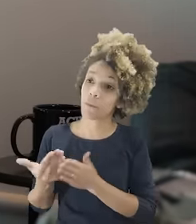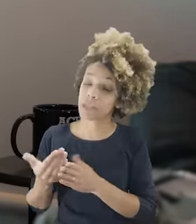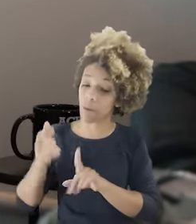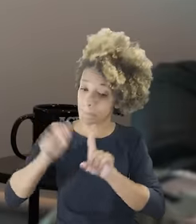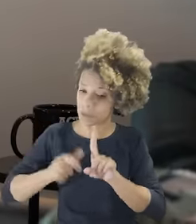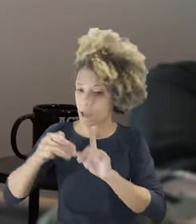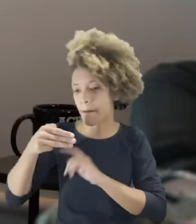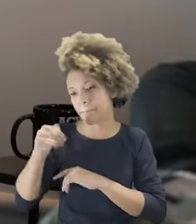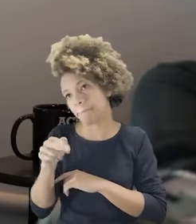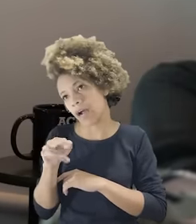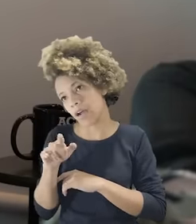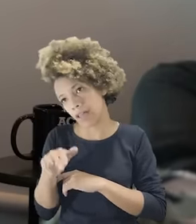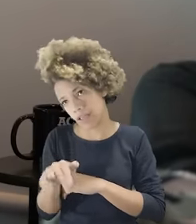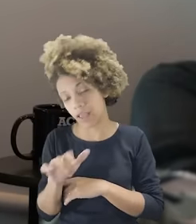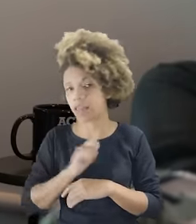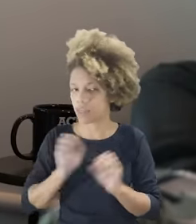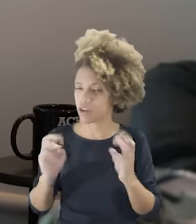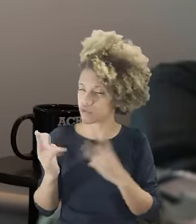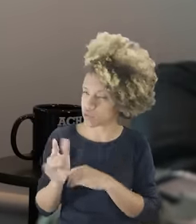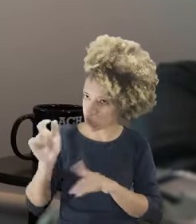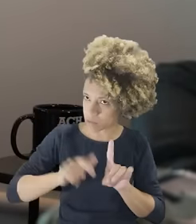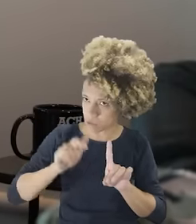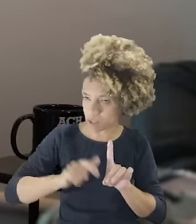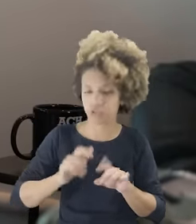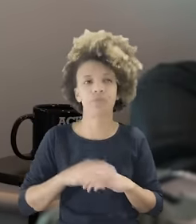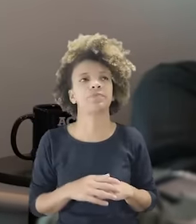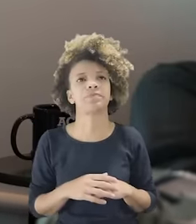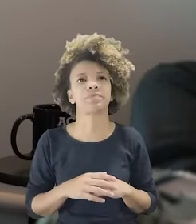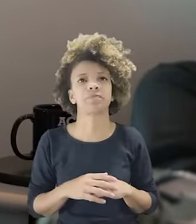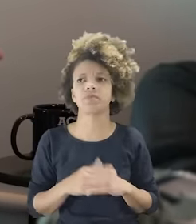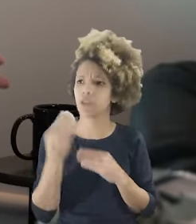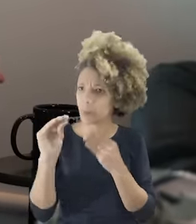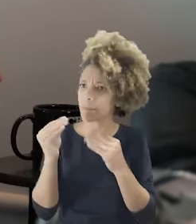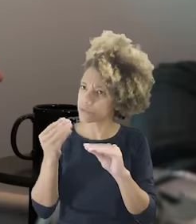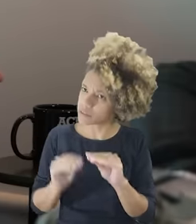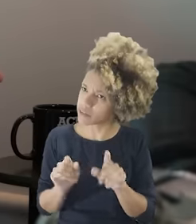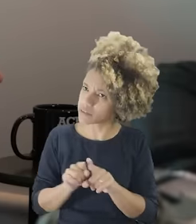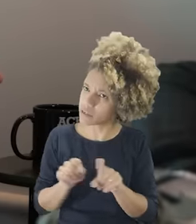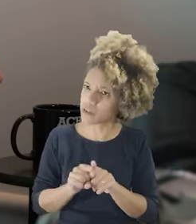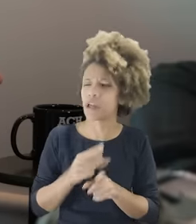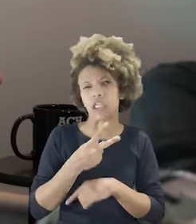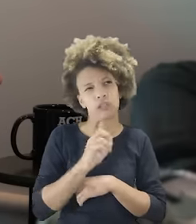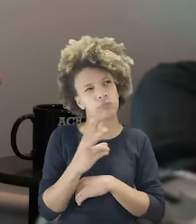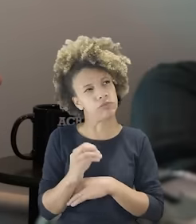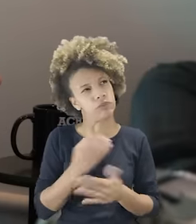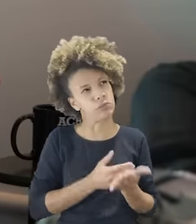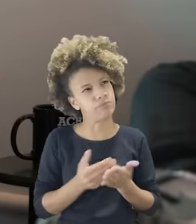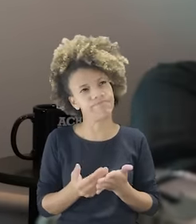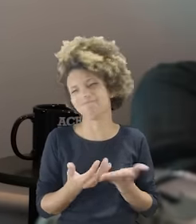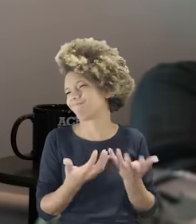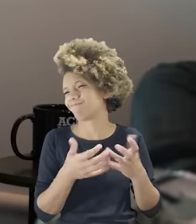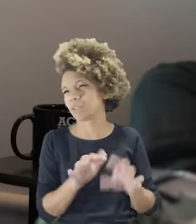eu comecei a fazer uma personagem que a Marlene que eu faço até hoje tem um show também que tem as outras personagens e tipo eu postavam eu no início de 2020